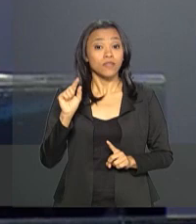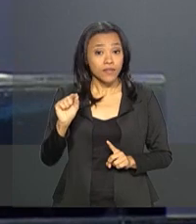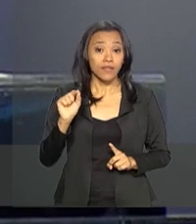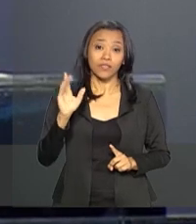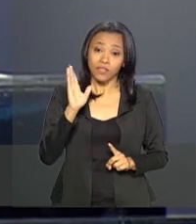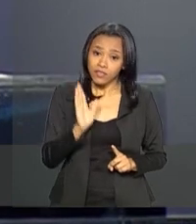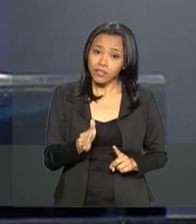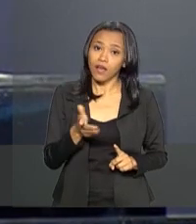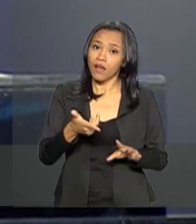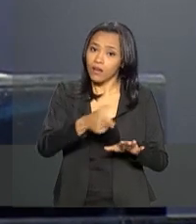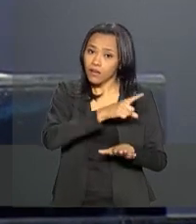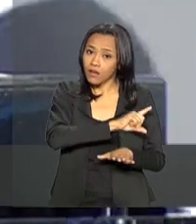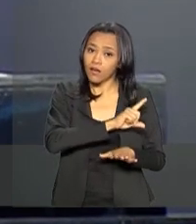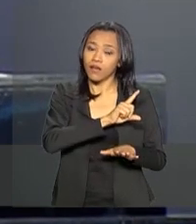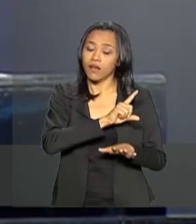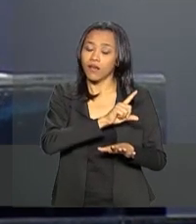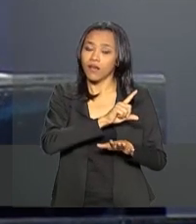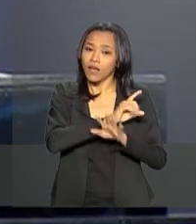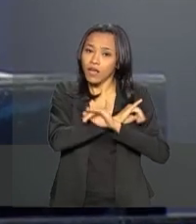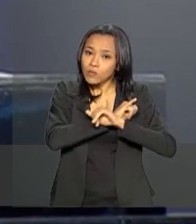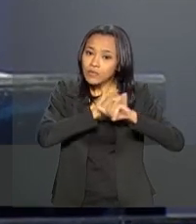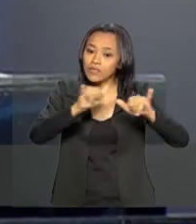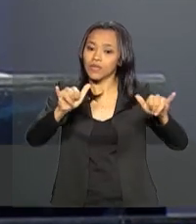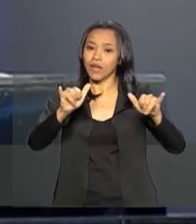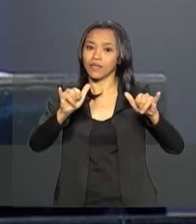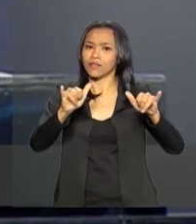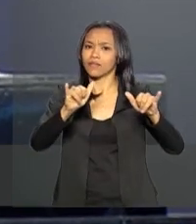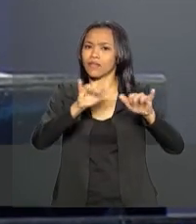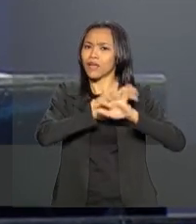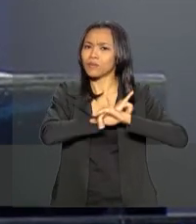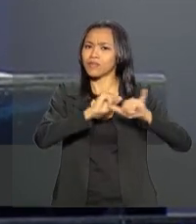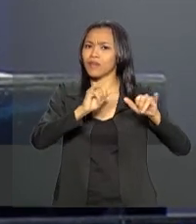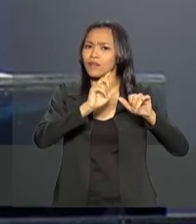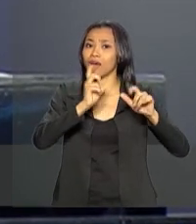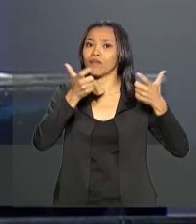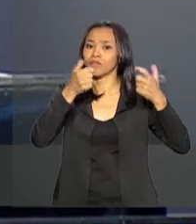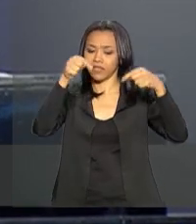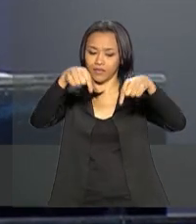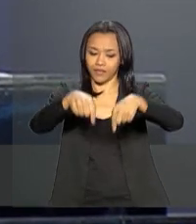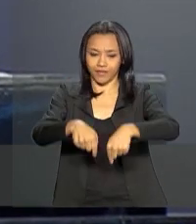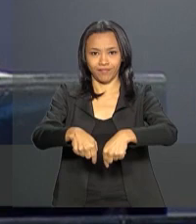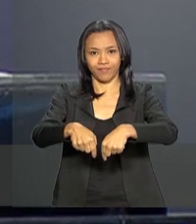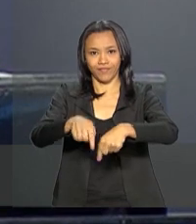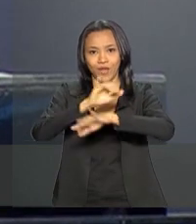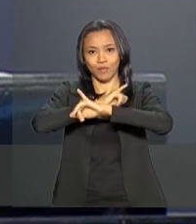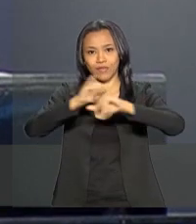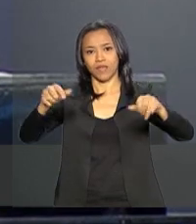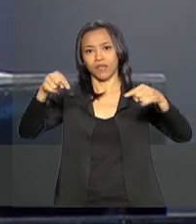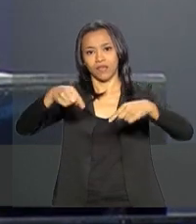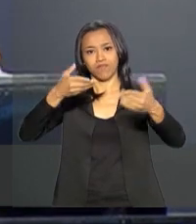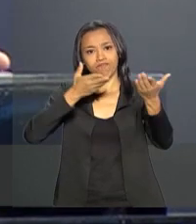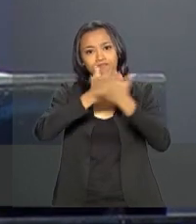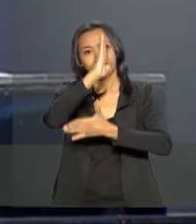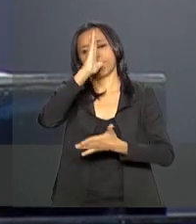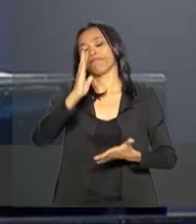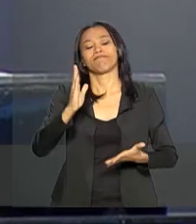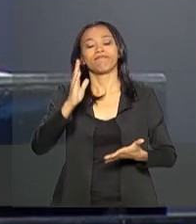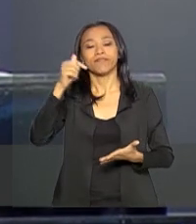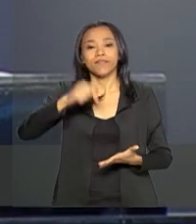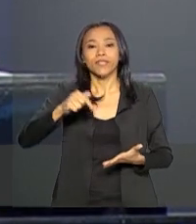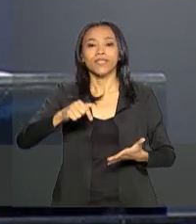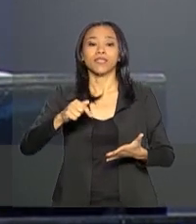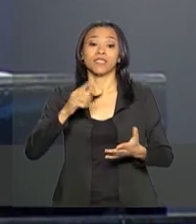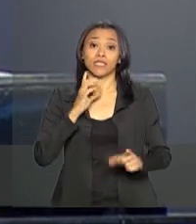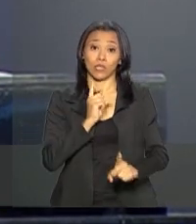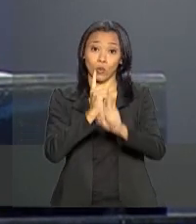foi anunciada precisamente aqui, na abertura do Salão do Automóvel. Por isso eu quero mencionar,